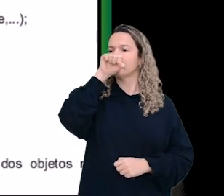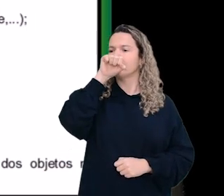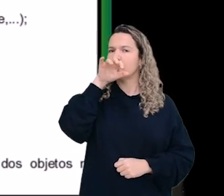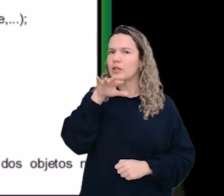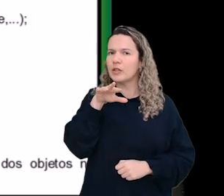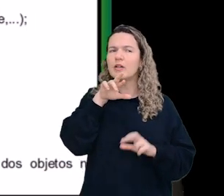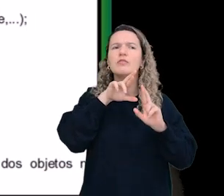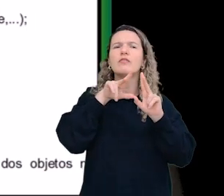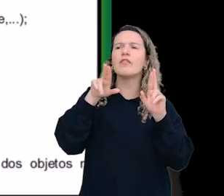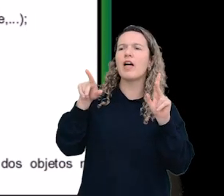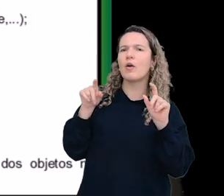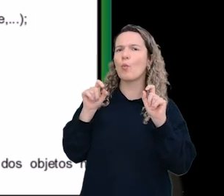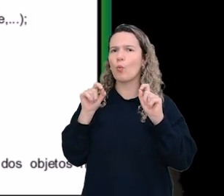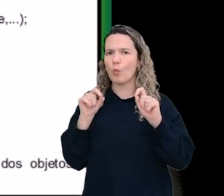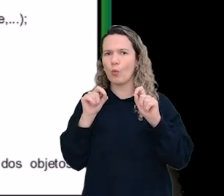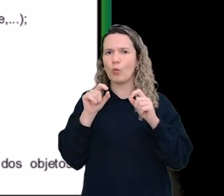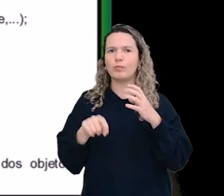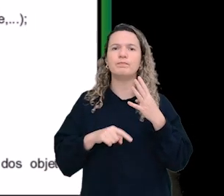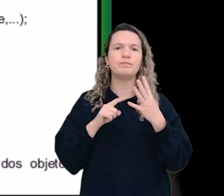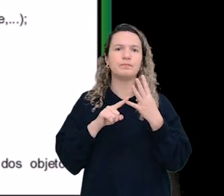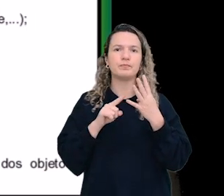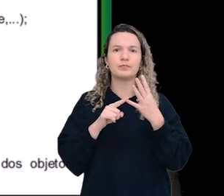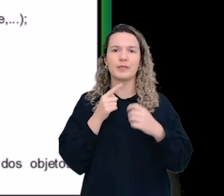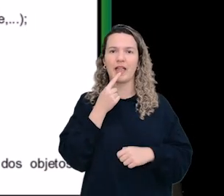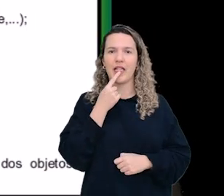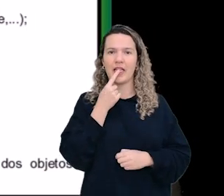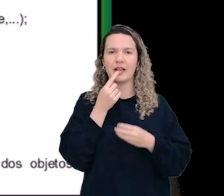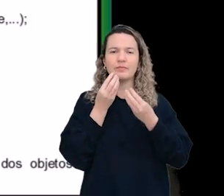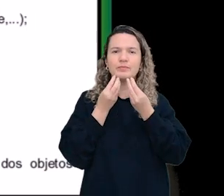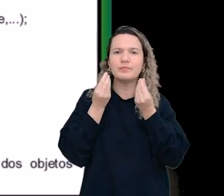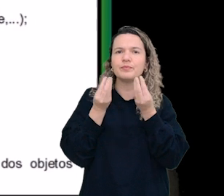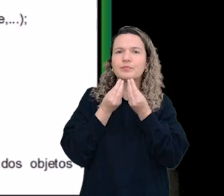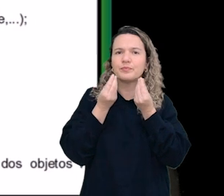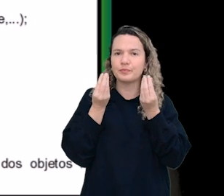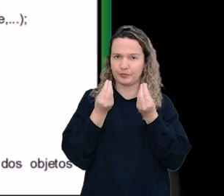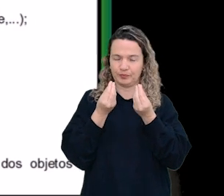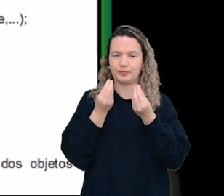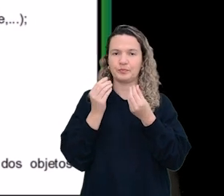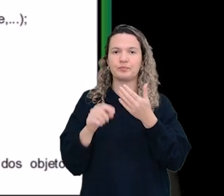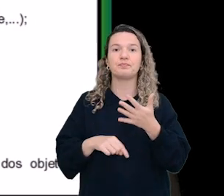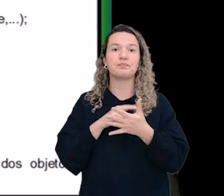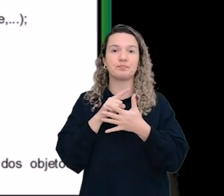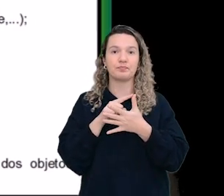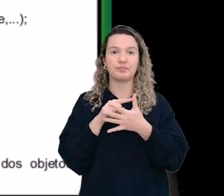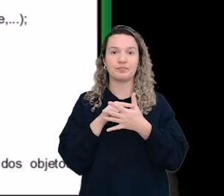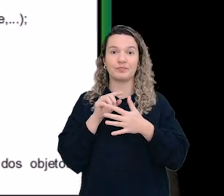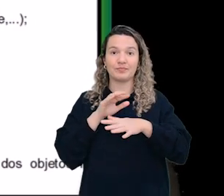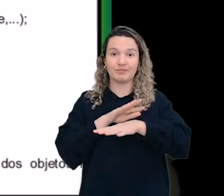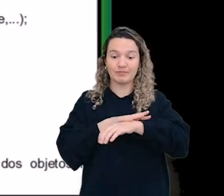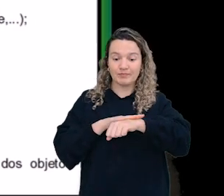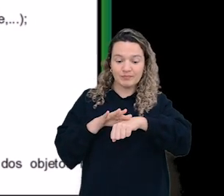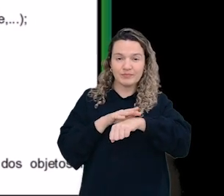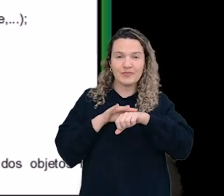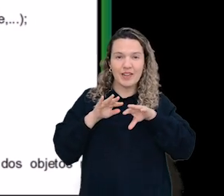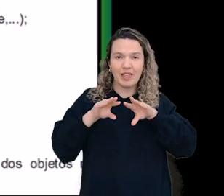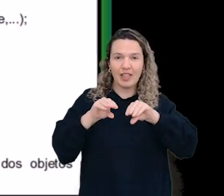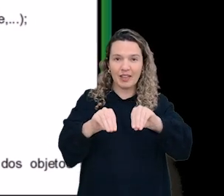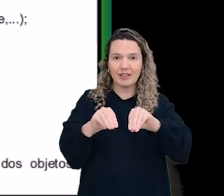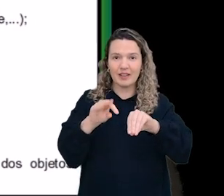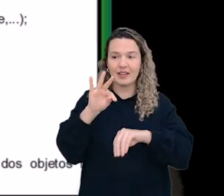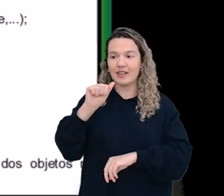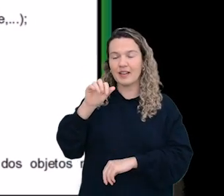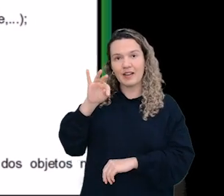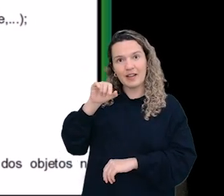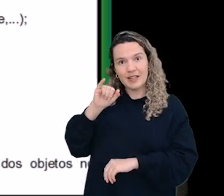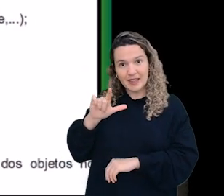A gustativa, que diferencia os sabores. A tátil, que discrimina as